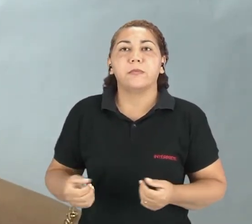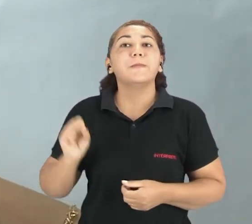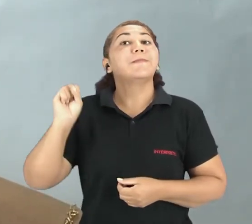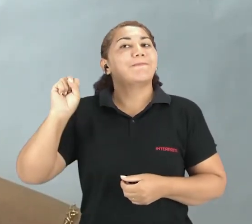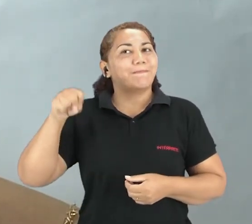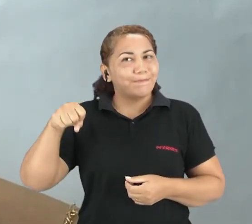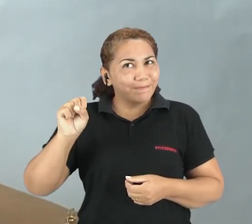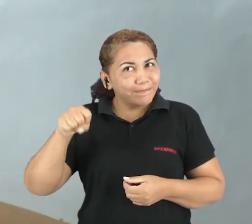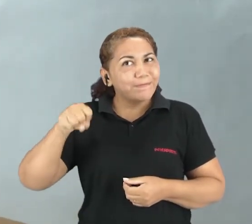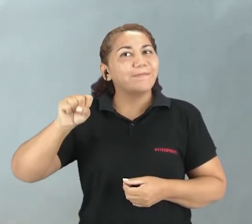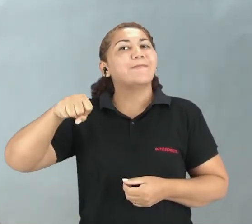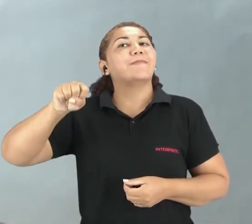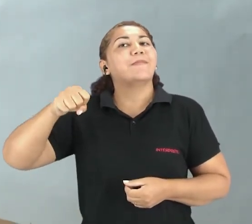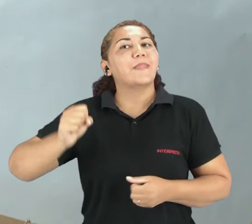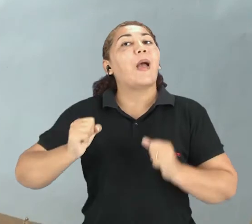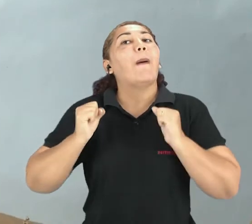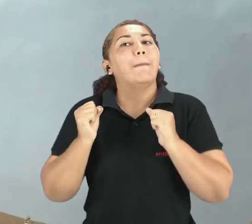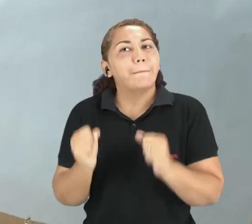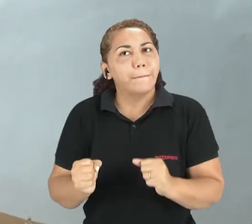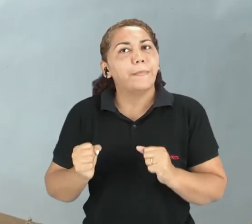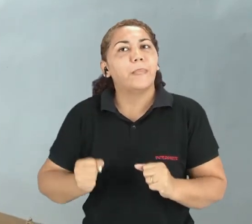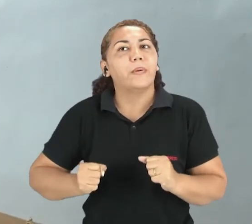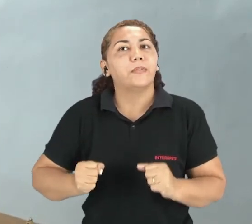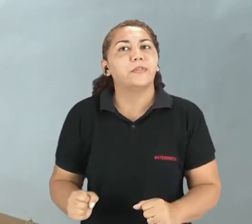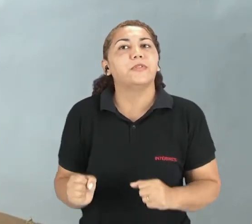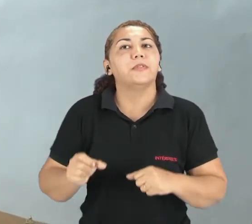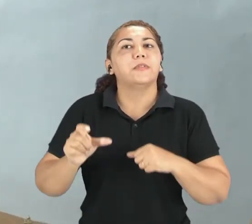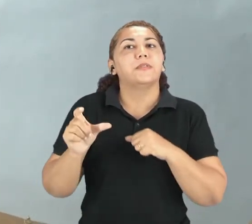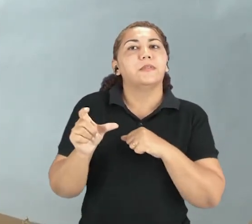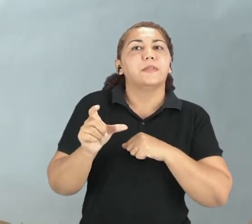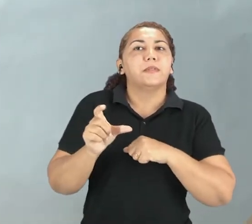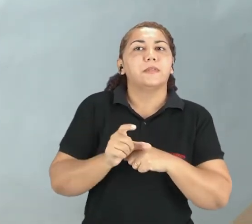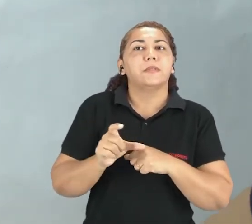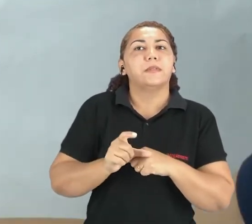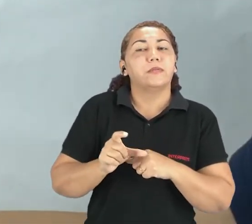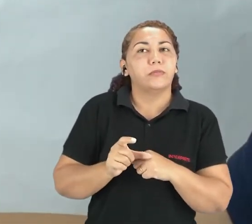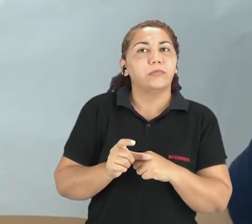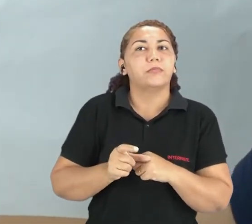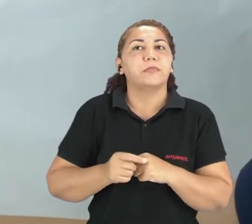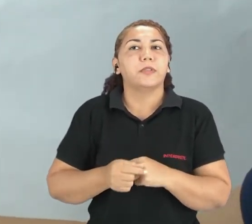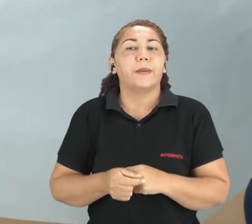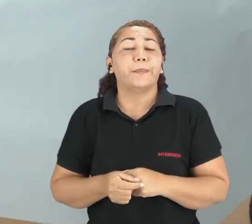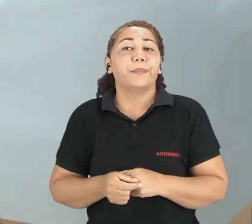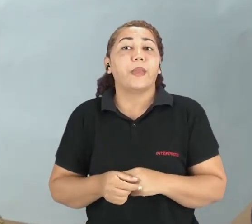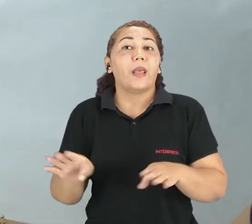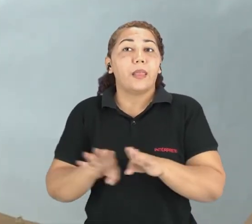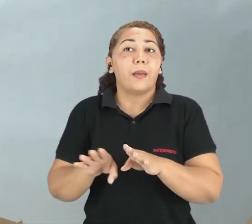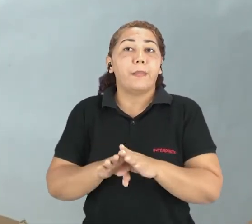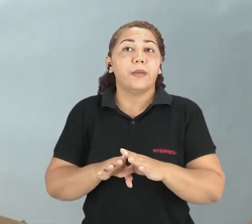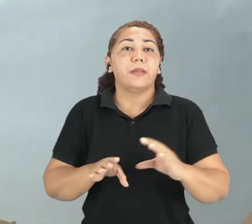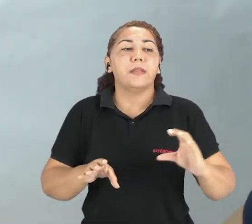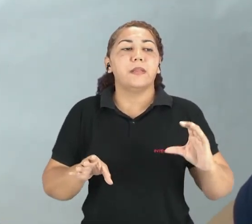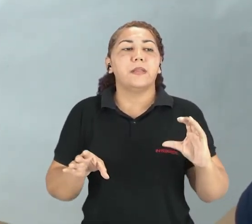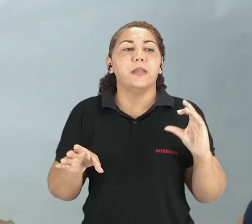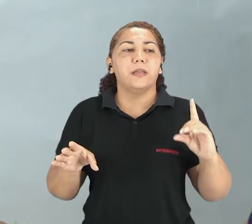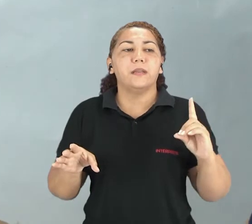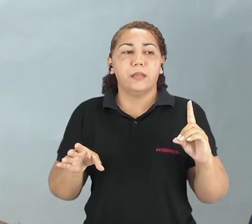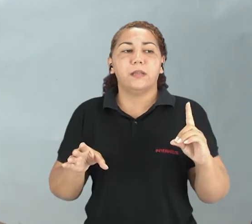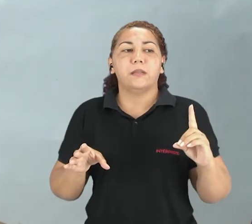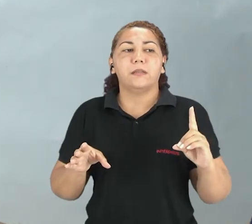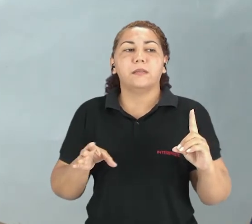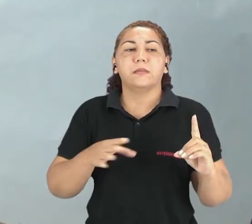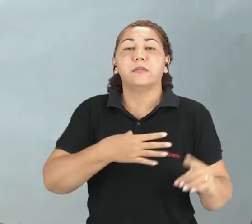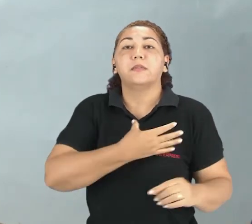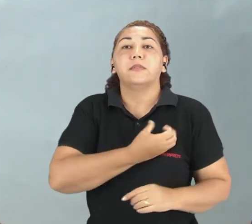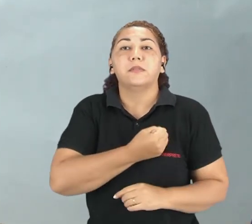como substantivo. Porque se eu também vou para a próxima, ó, numeral, como o nome já fala, até lembra o nome, número, né? Que é o numeral